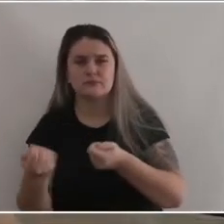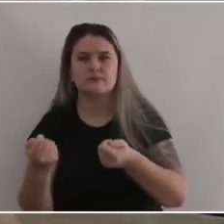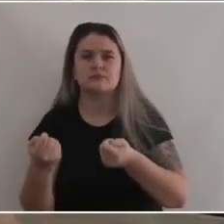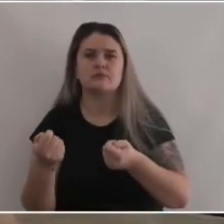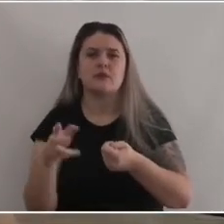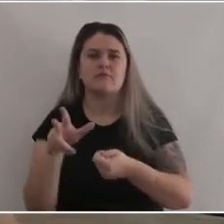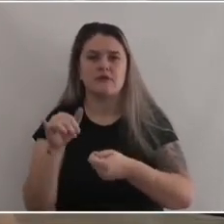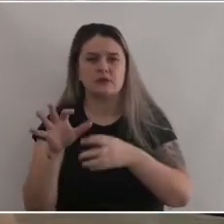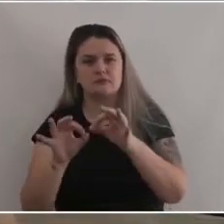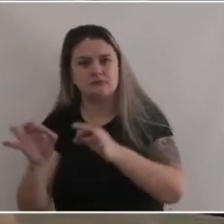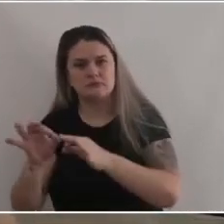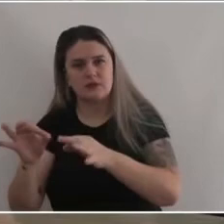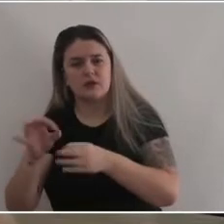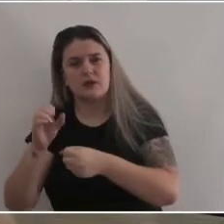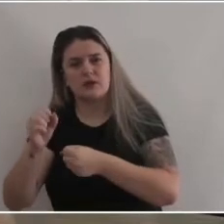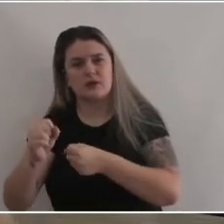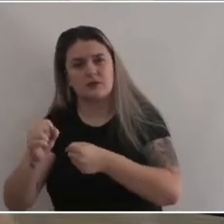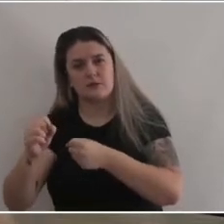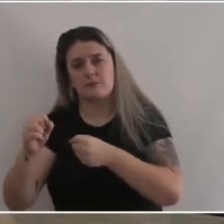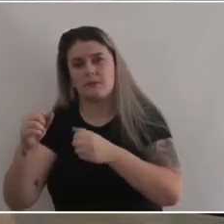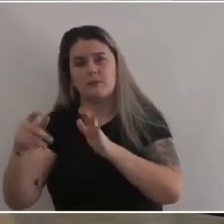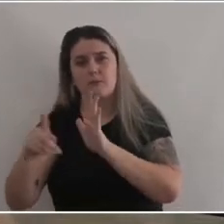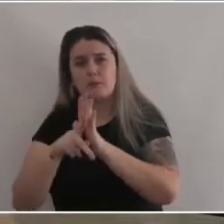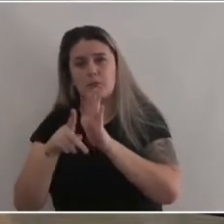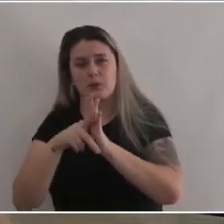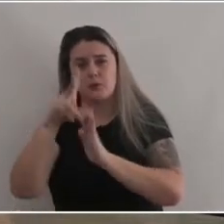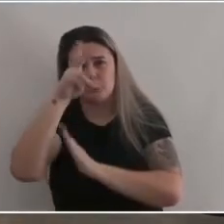ser elaborado para o Legislativo,